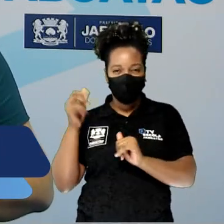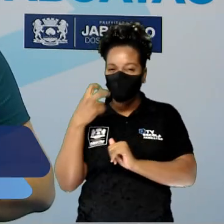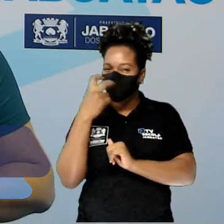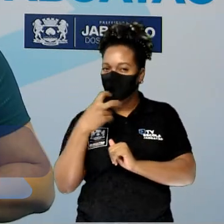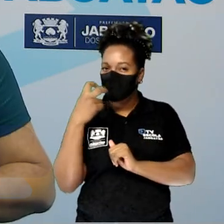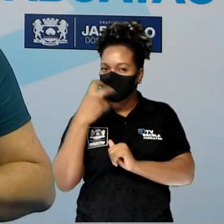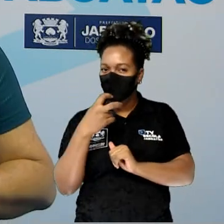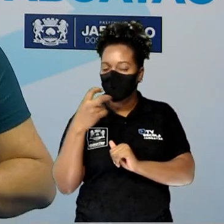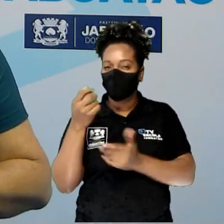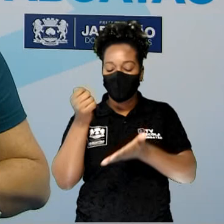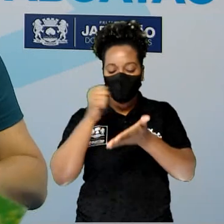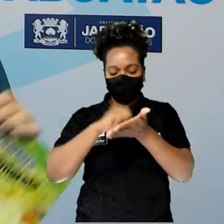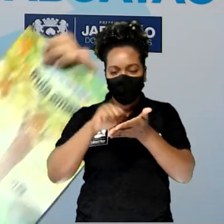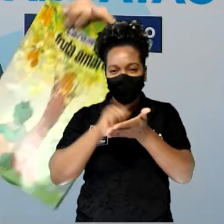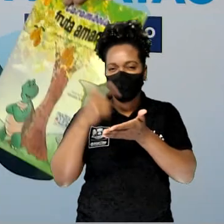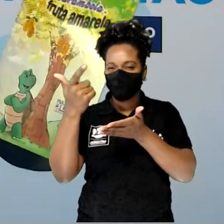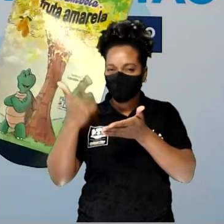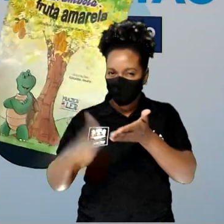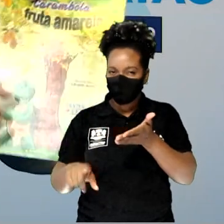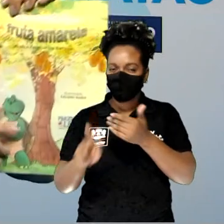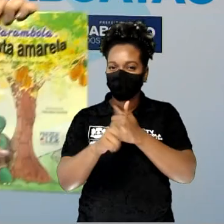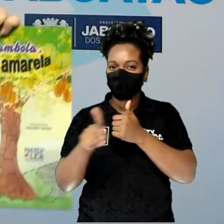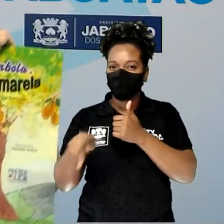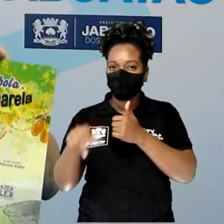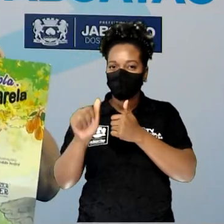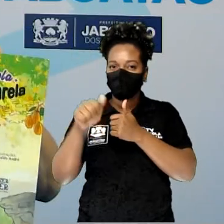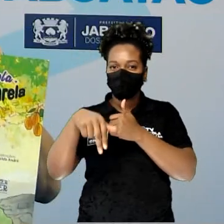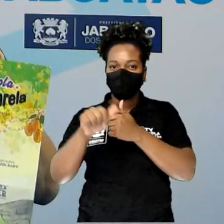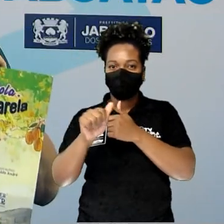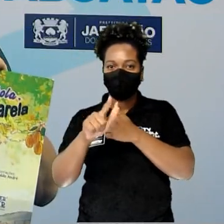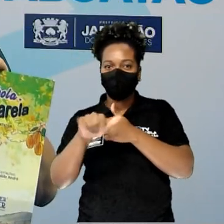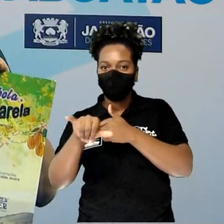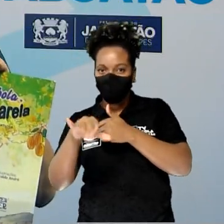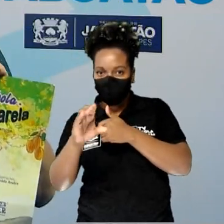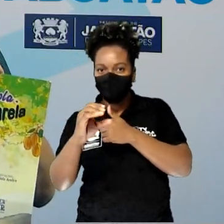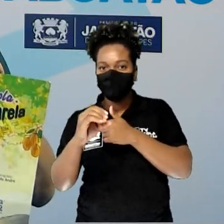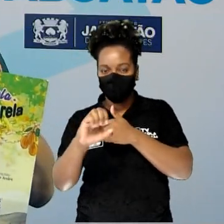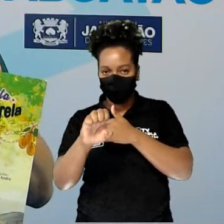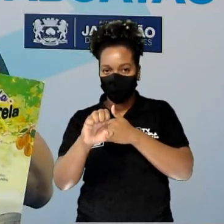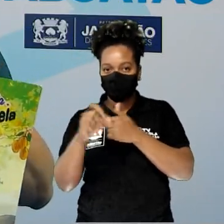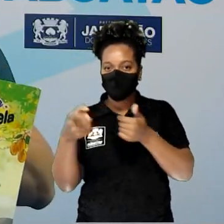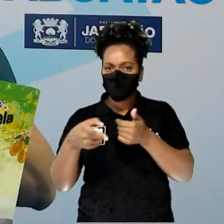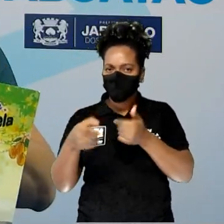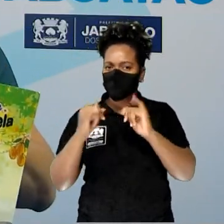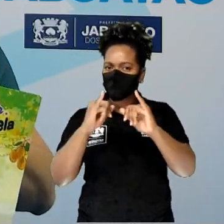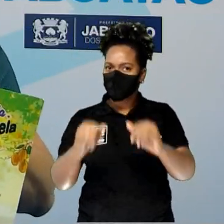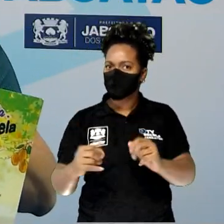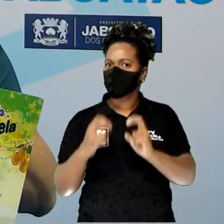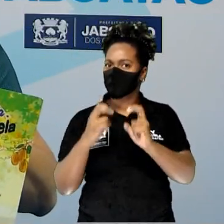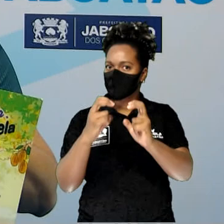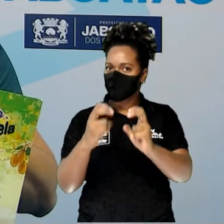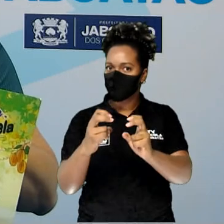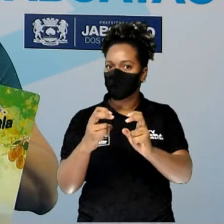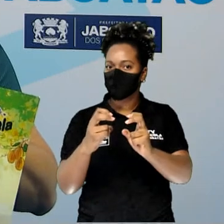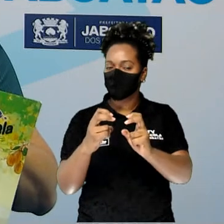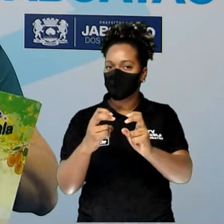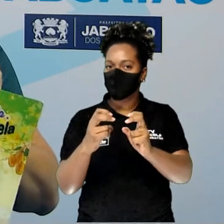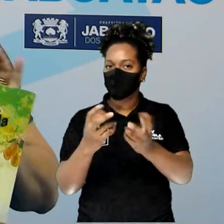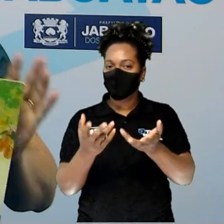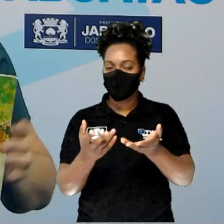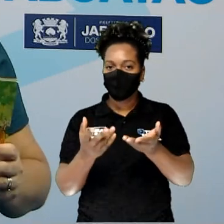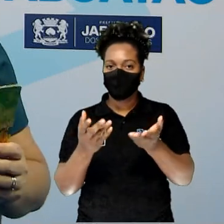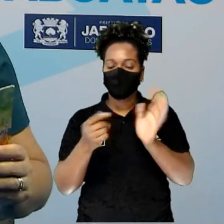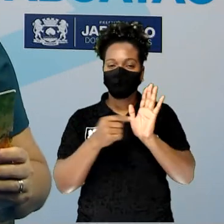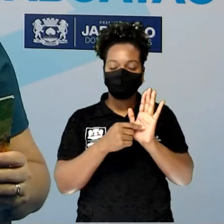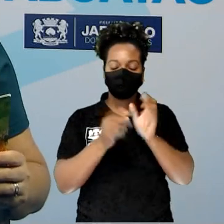foi reescrita pela professora Analice Barbosa, que é professora daqui da nossa rede e que gentilmente nos